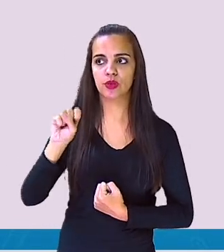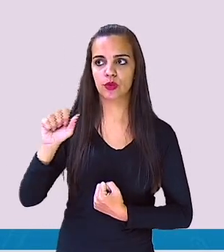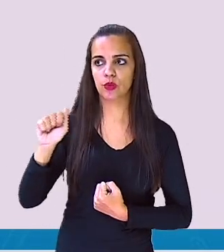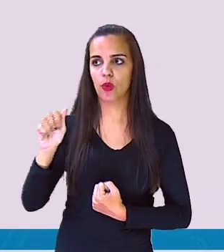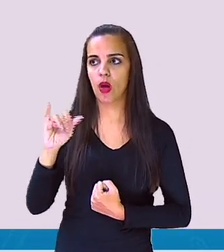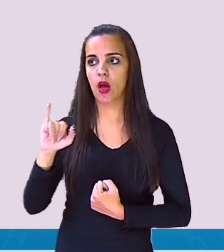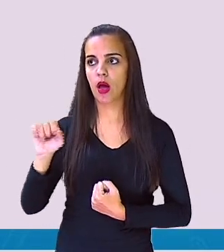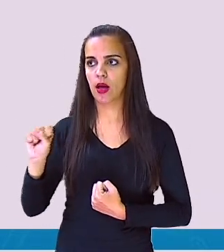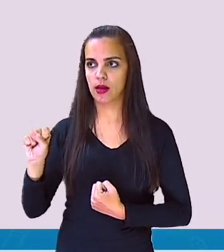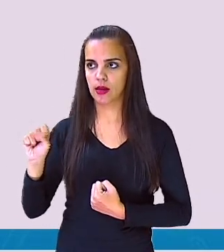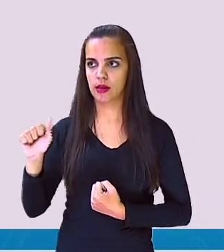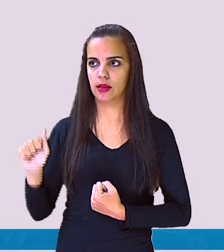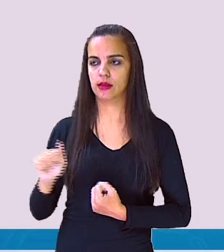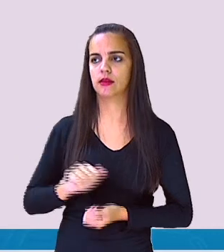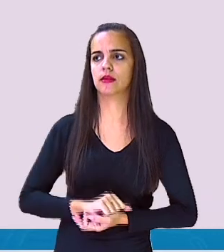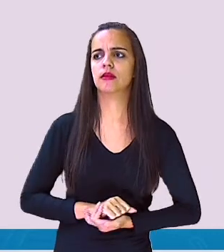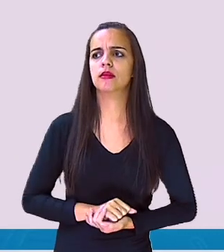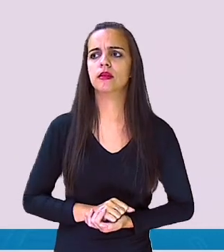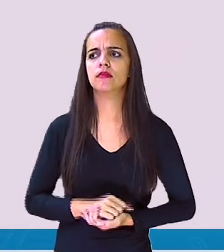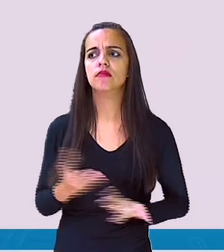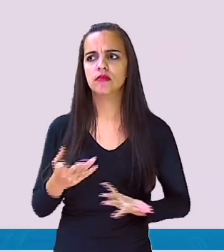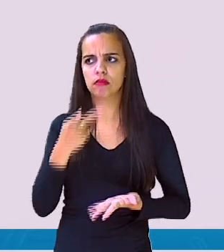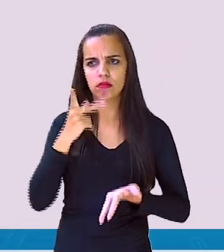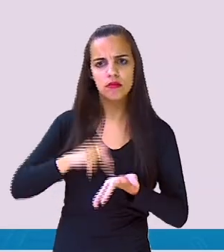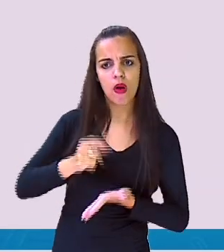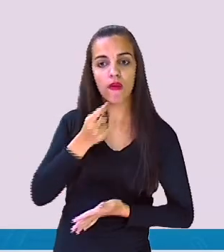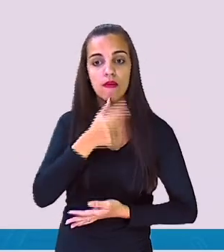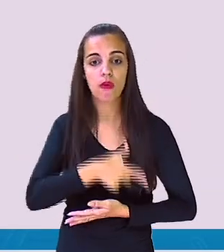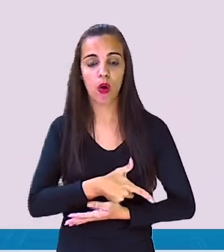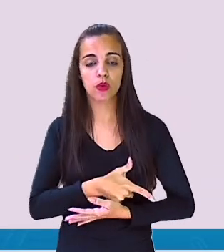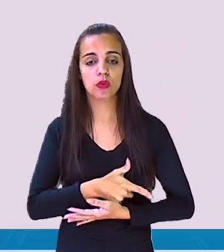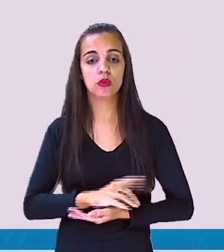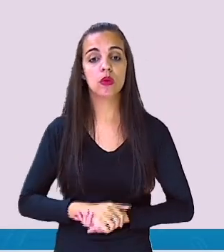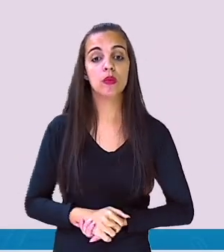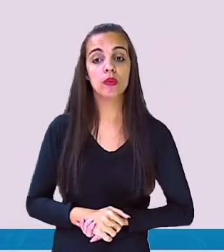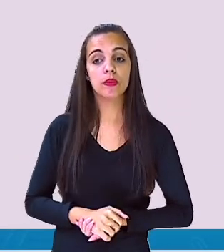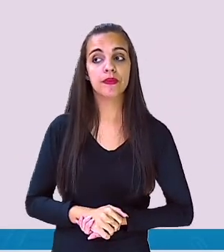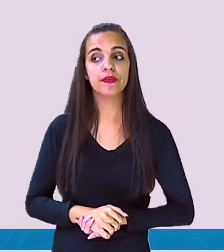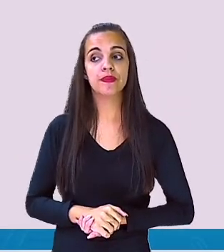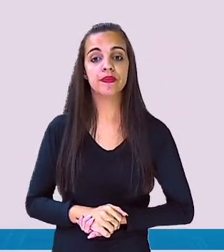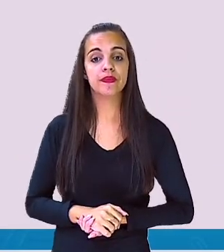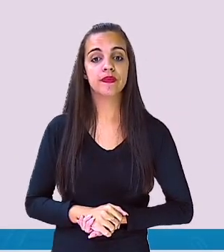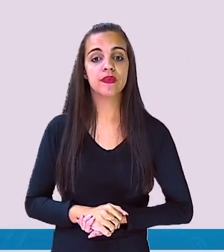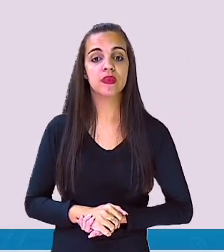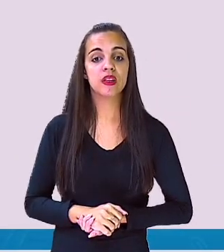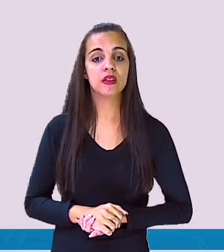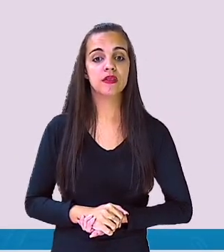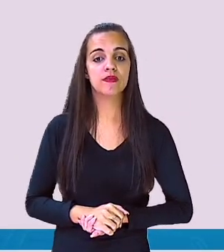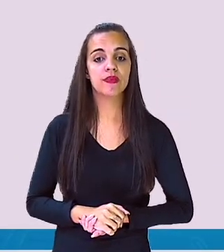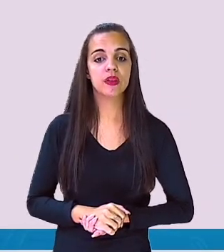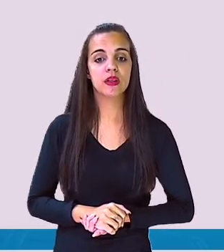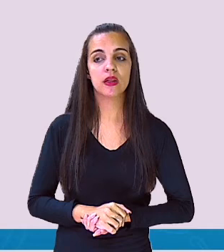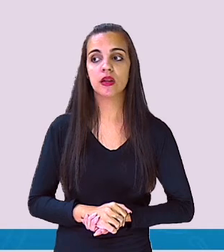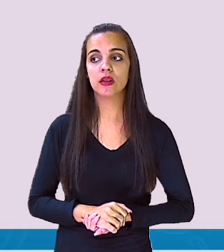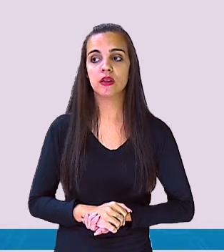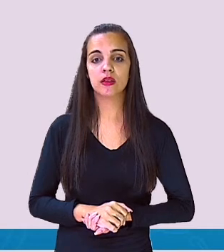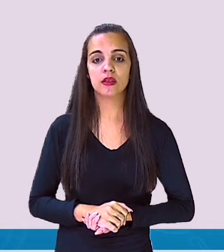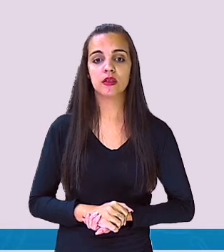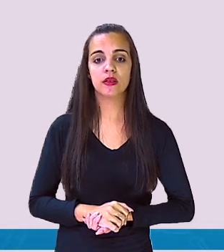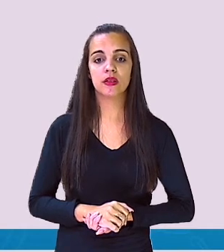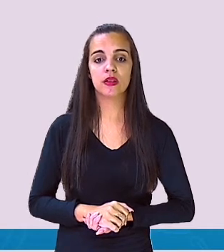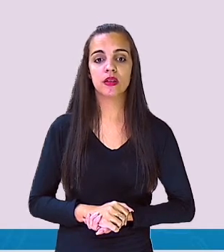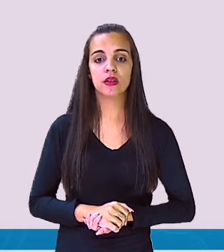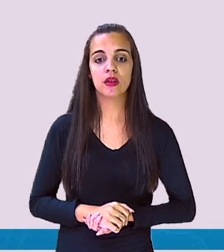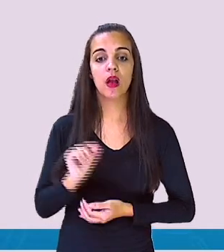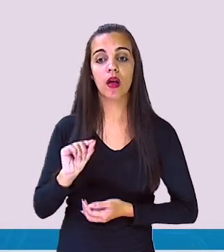Falso? Vamos, pessoal? Isso mesmo, pessoal. Estão presentes os verdadeiros,